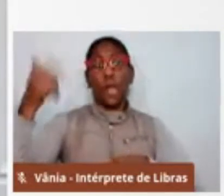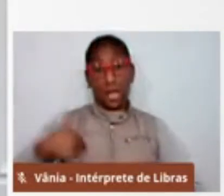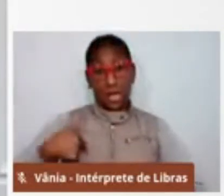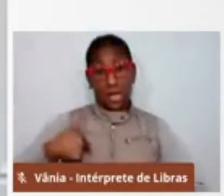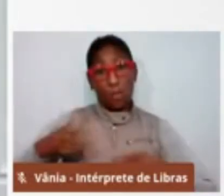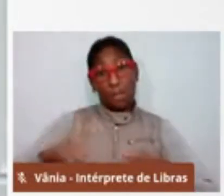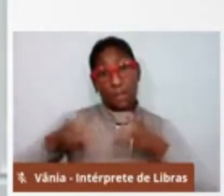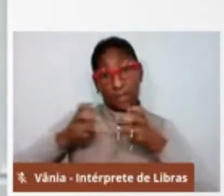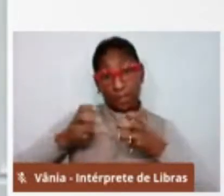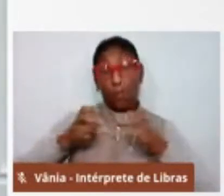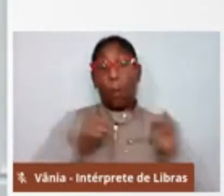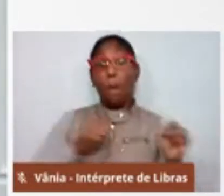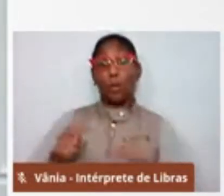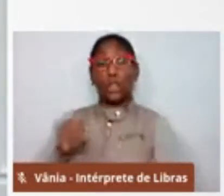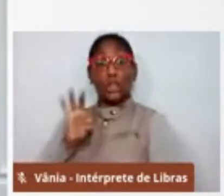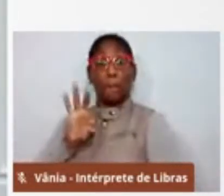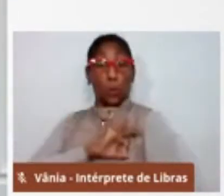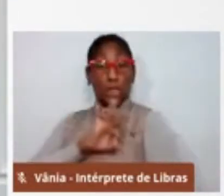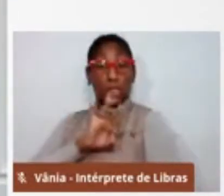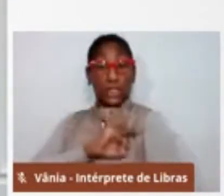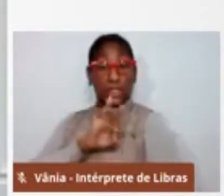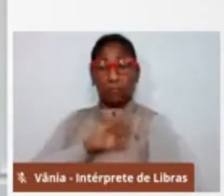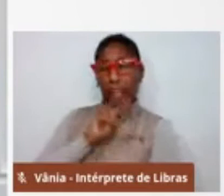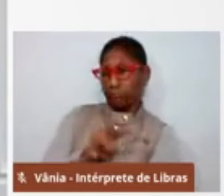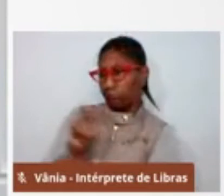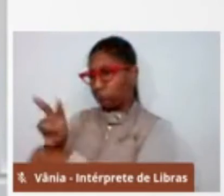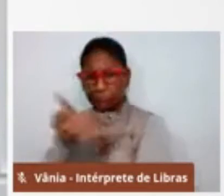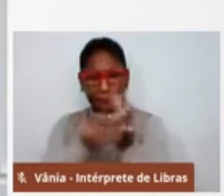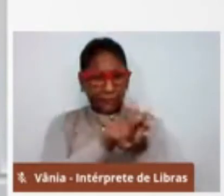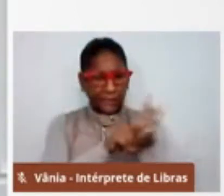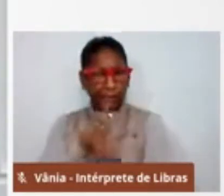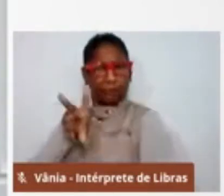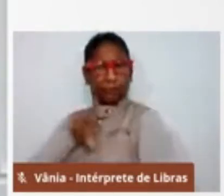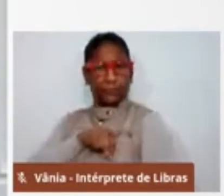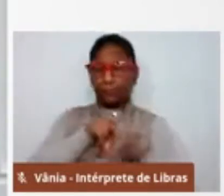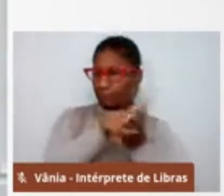o poder de polícia administrativa, ou seja, da fiscalização